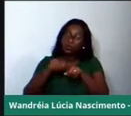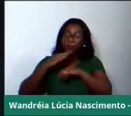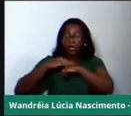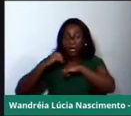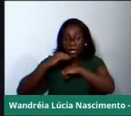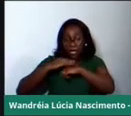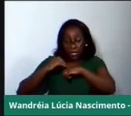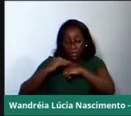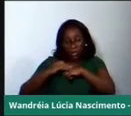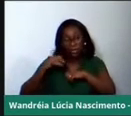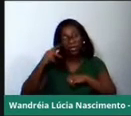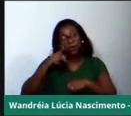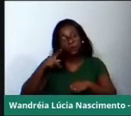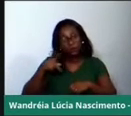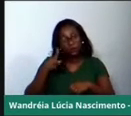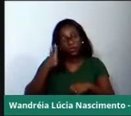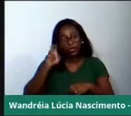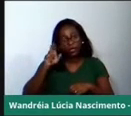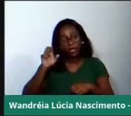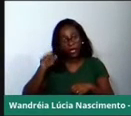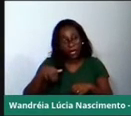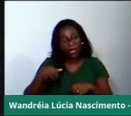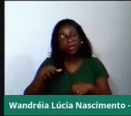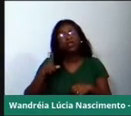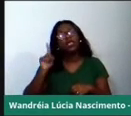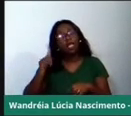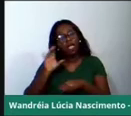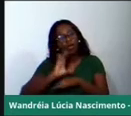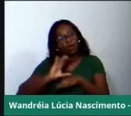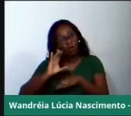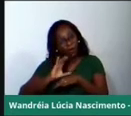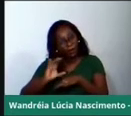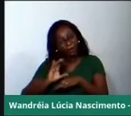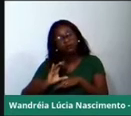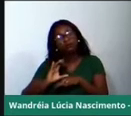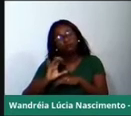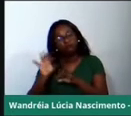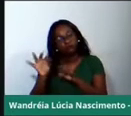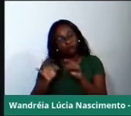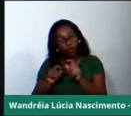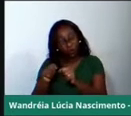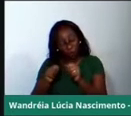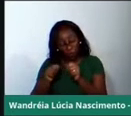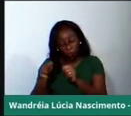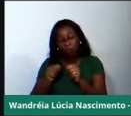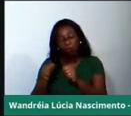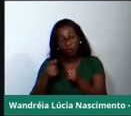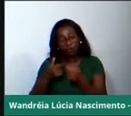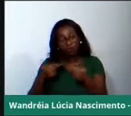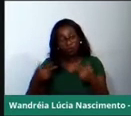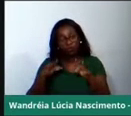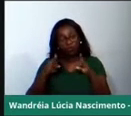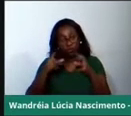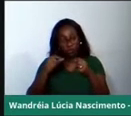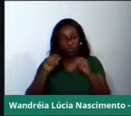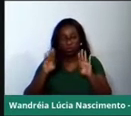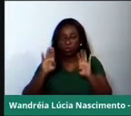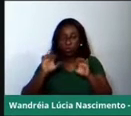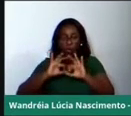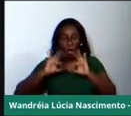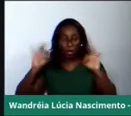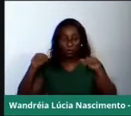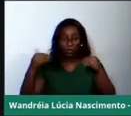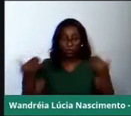pela professora Karen, né, que tem coordenado esses cursos de verão do programa, que tem sido um sucesso. Bom, então eu vou